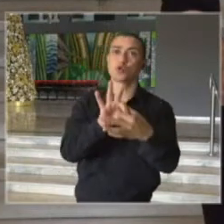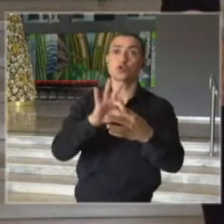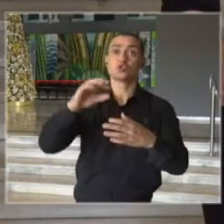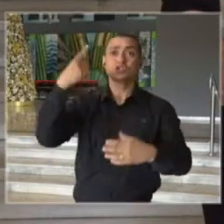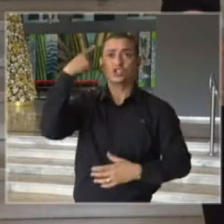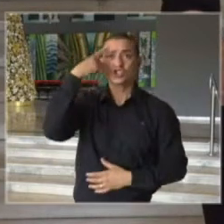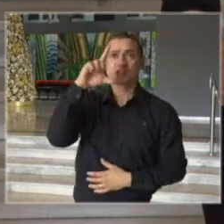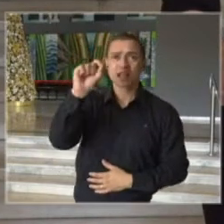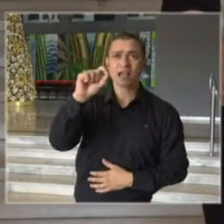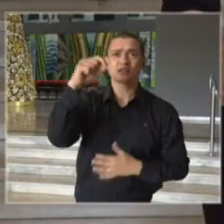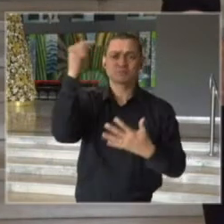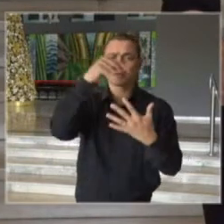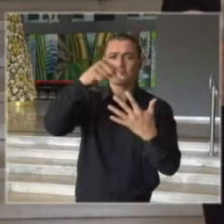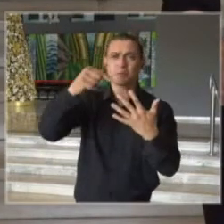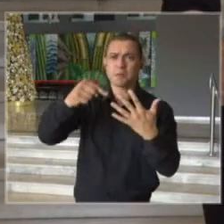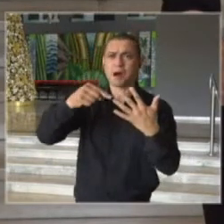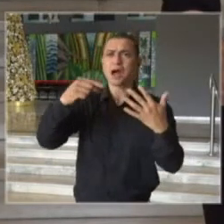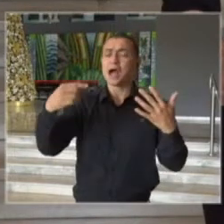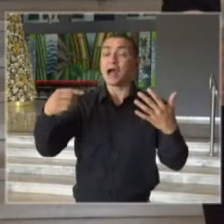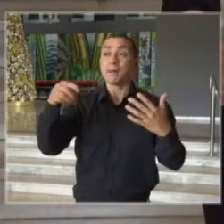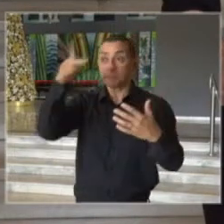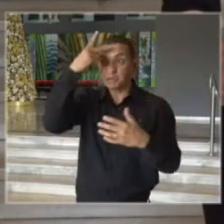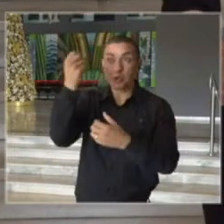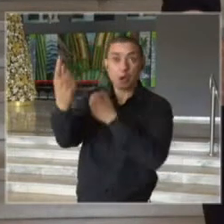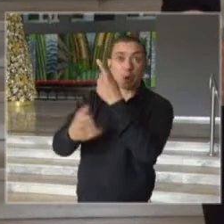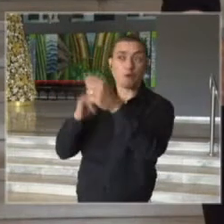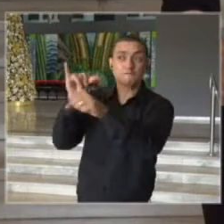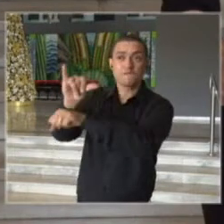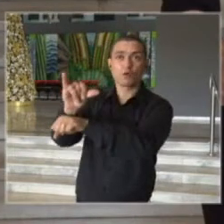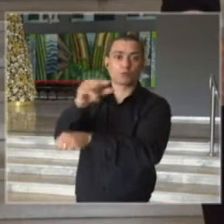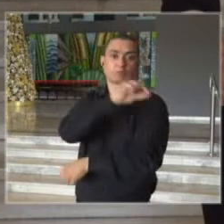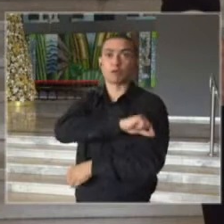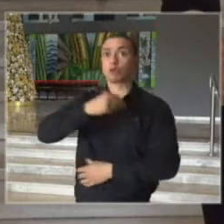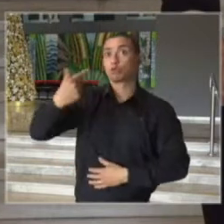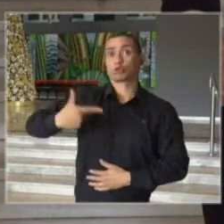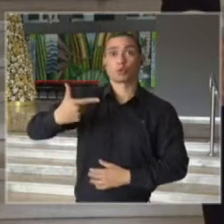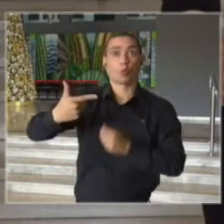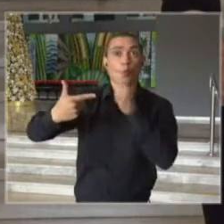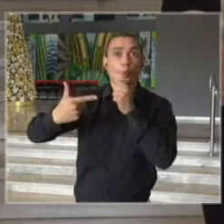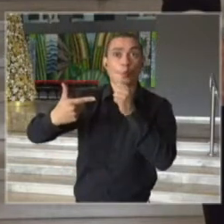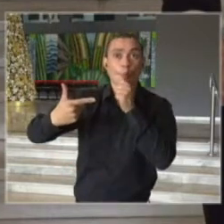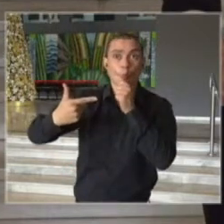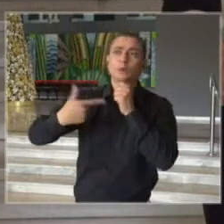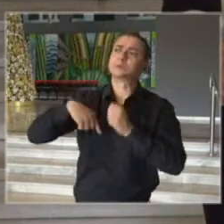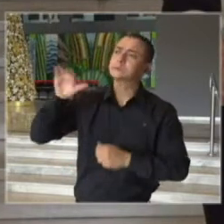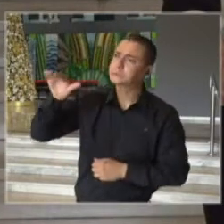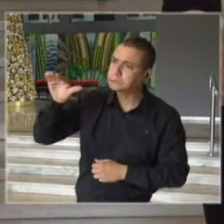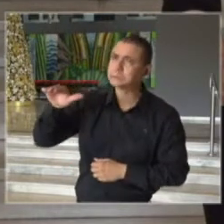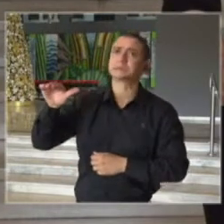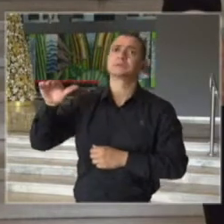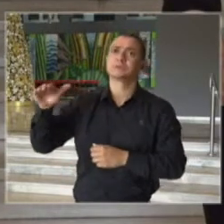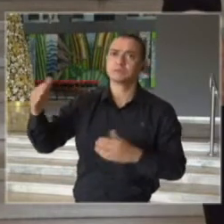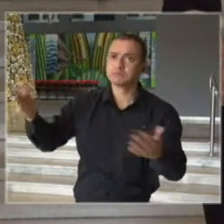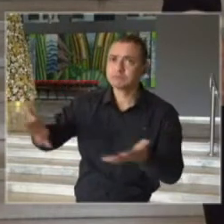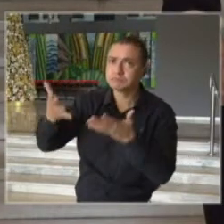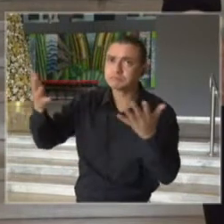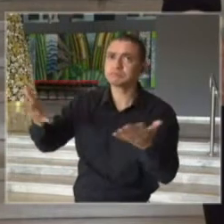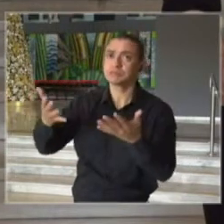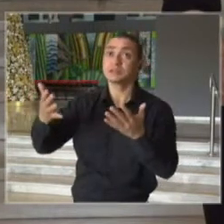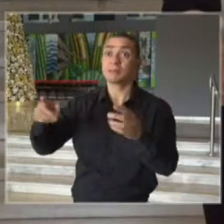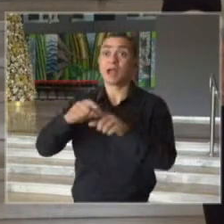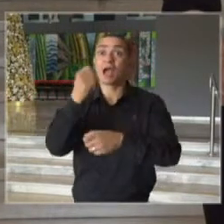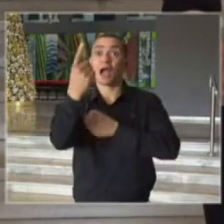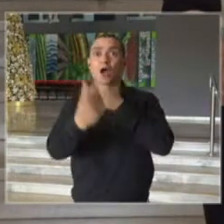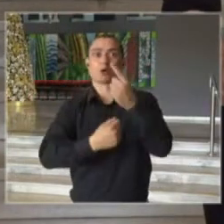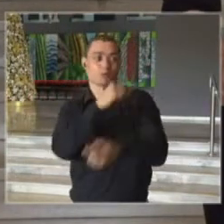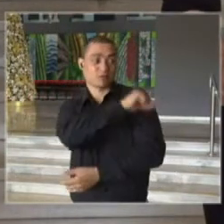dias, incentivando a população faltosa, ou seja, aqueles que não tomaram a segunda dose e os que precisam receber a dose